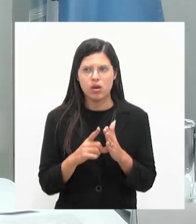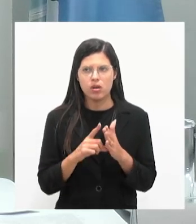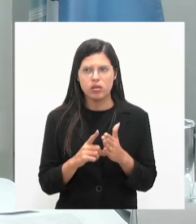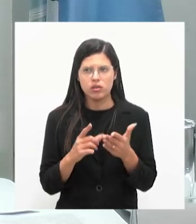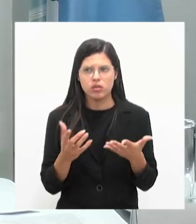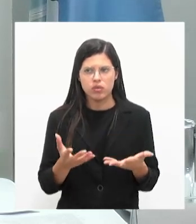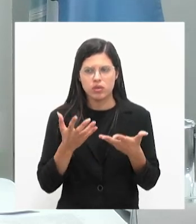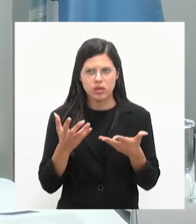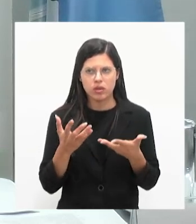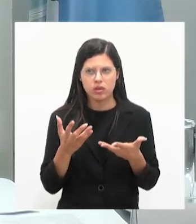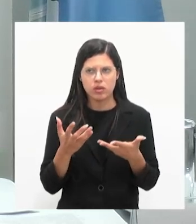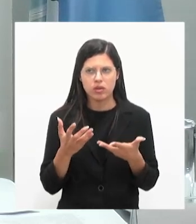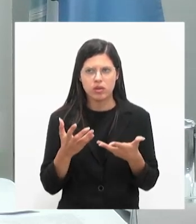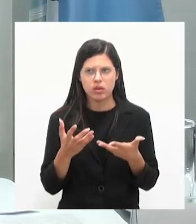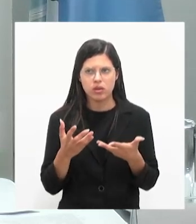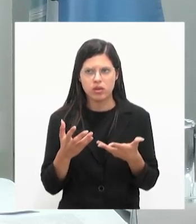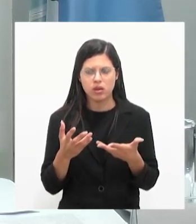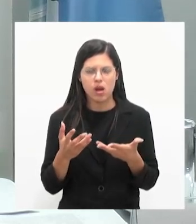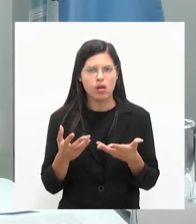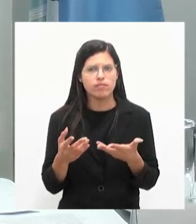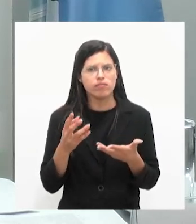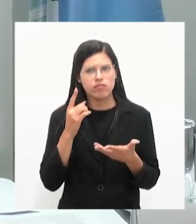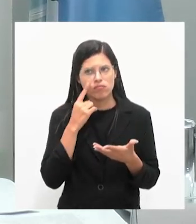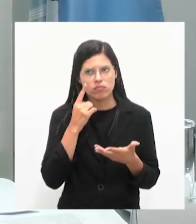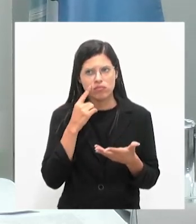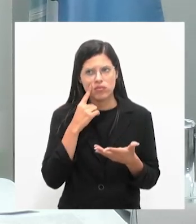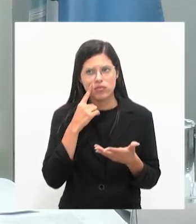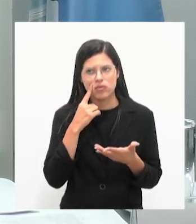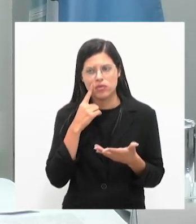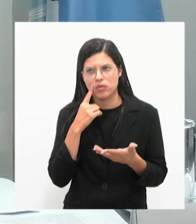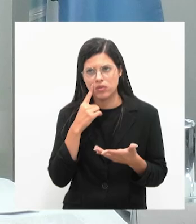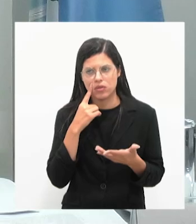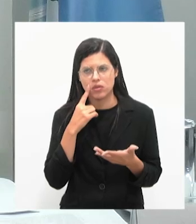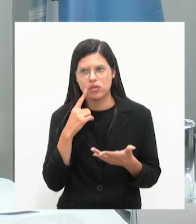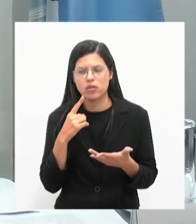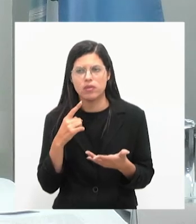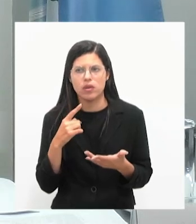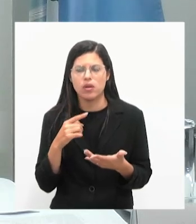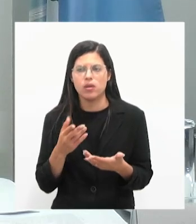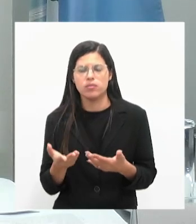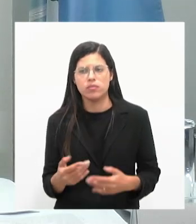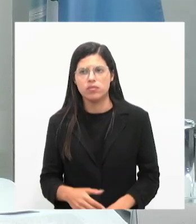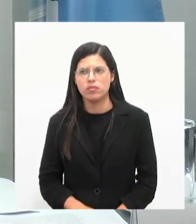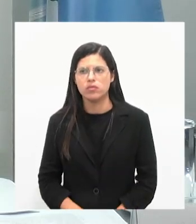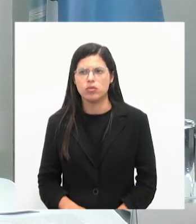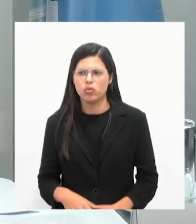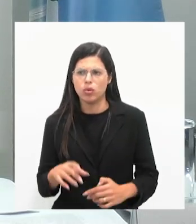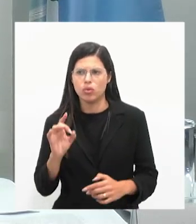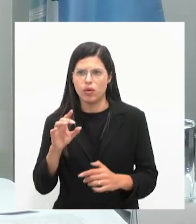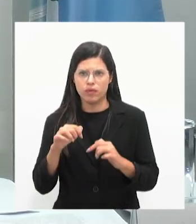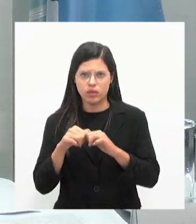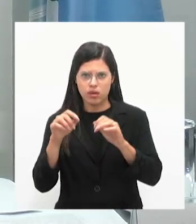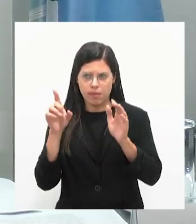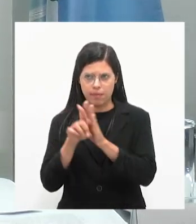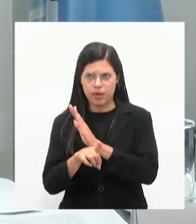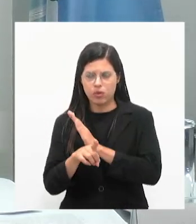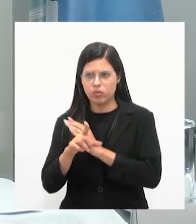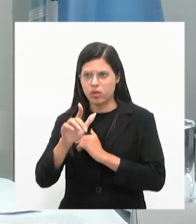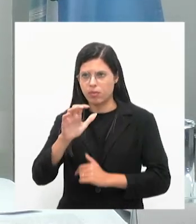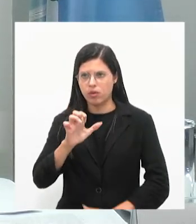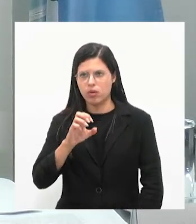até ouvir a posição do Presidente, senhor deixa eu só Leonardo. fazer uma pergunta, algumas Claro. perguntas antes de que vai direcionada até o